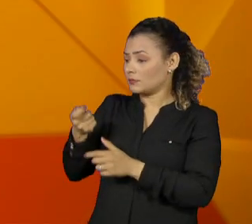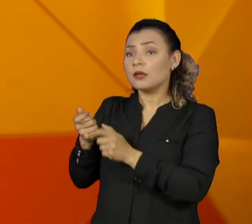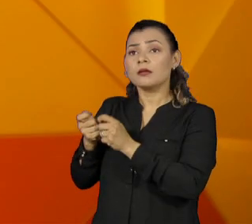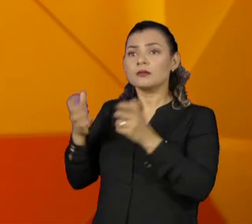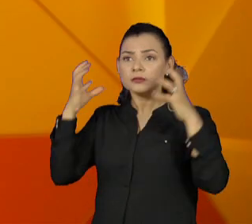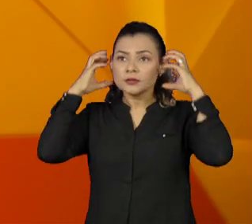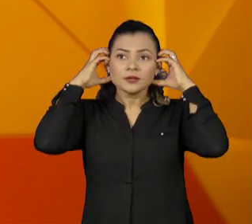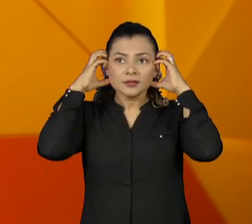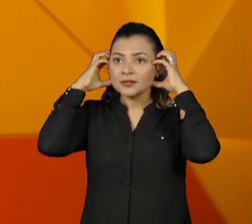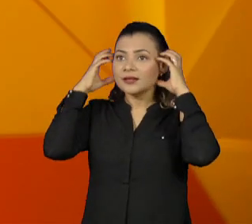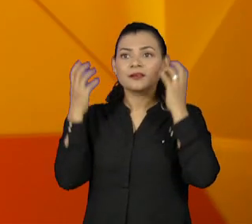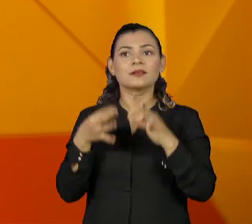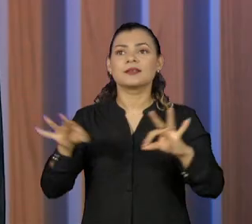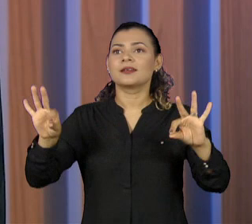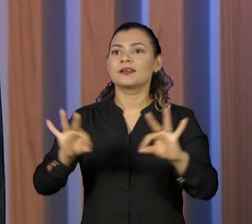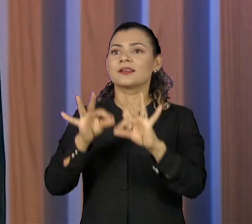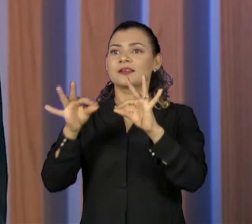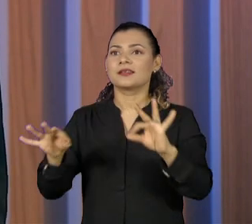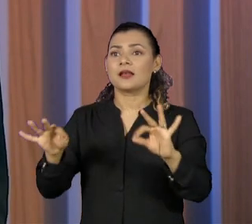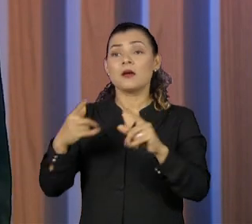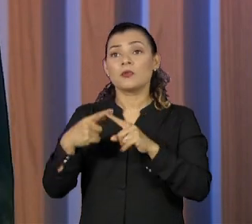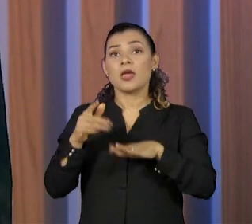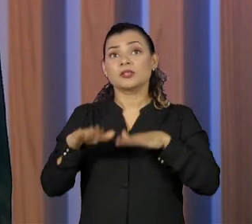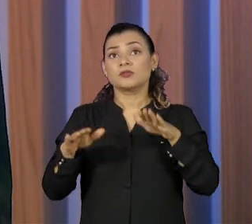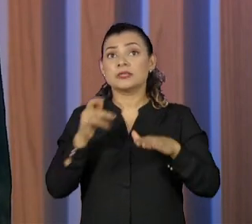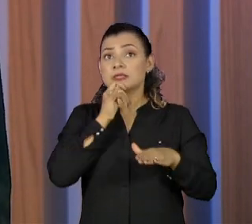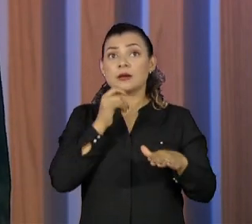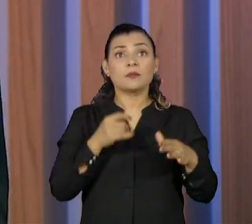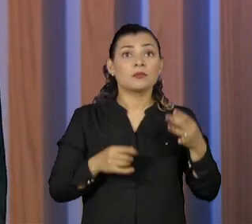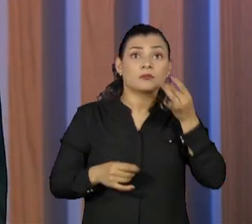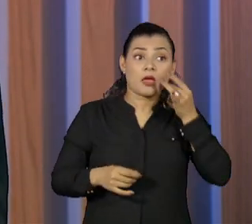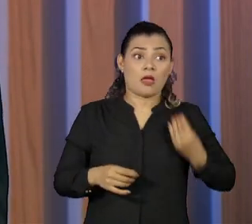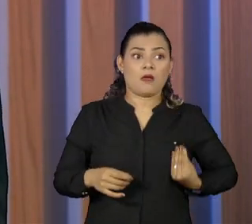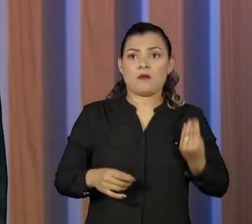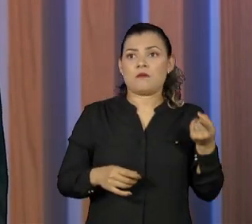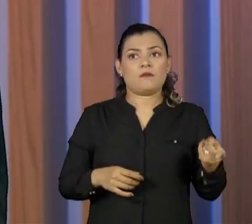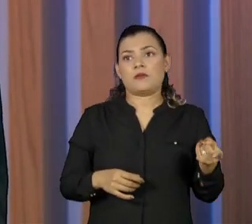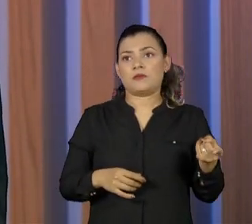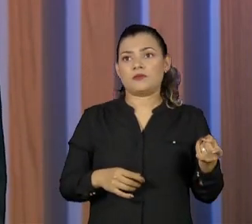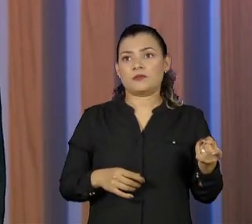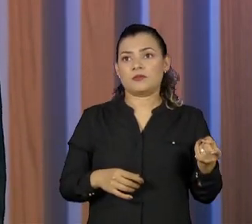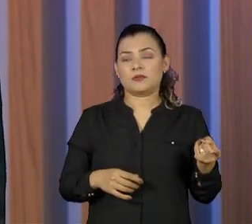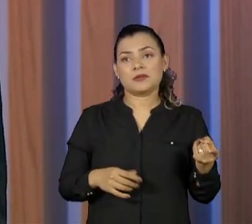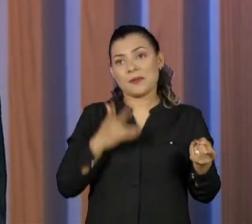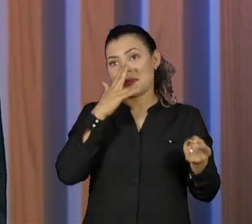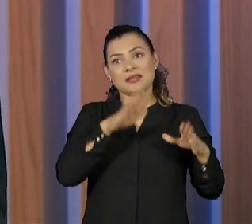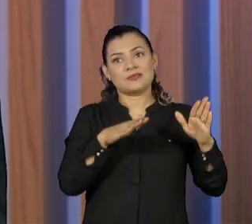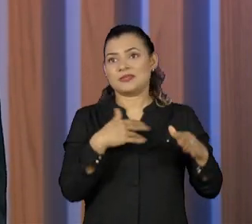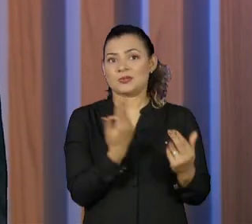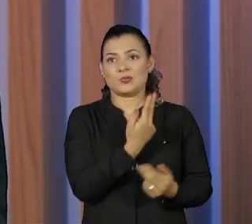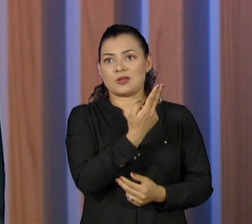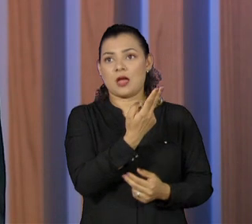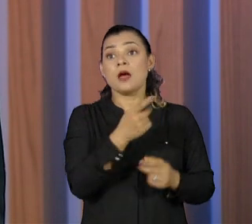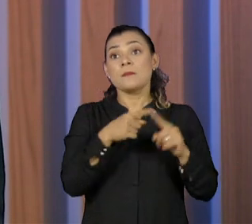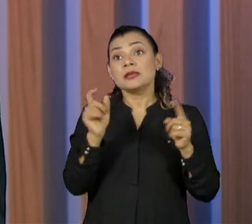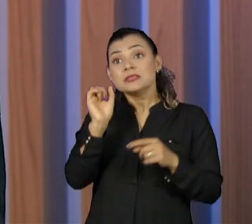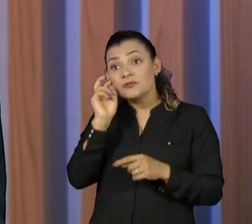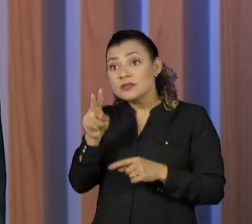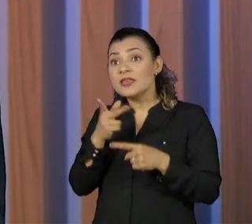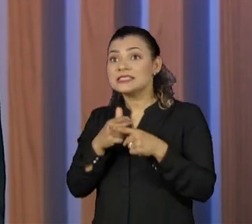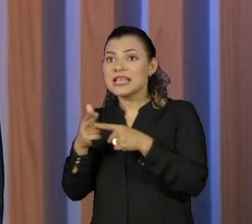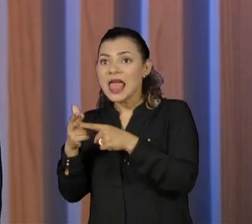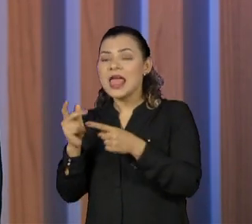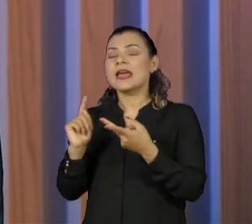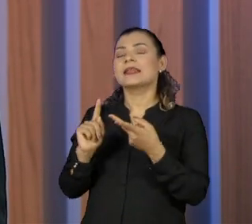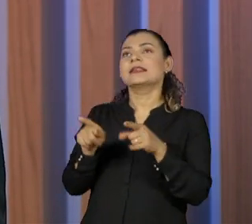conseguem associar a orquestra com a realidade delas, mas se você joga videogame, você tem orquestra lá. Se você assiste séries e filmes, tem orquestra. Tem